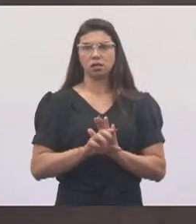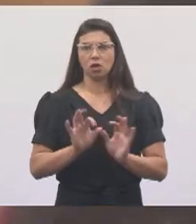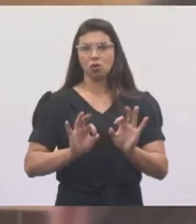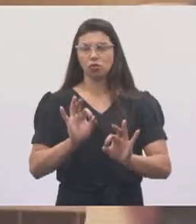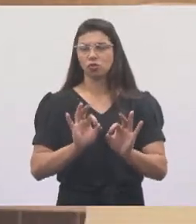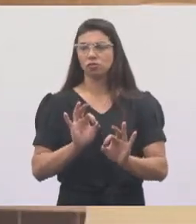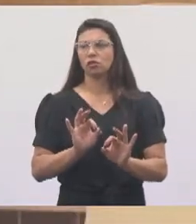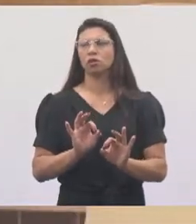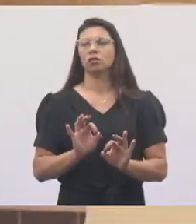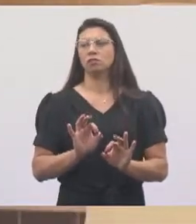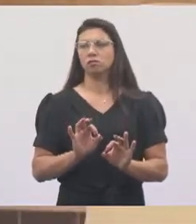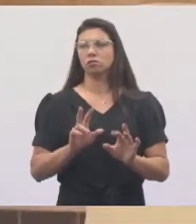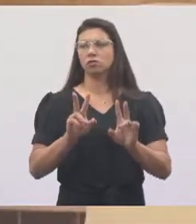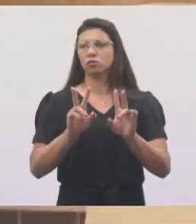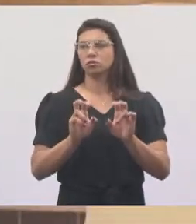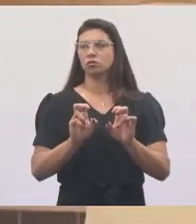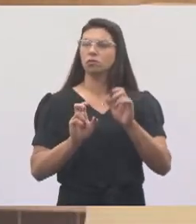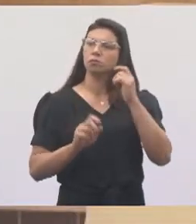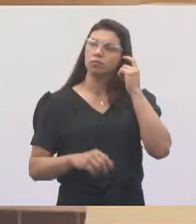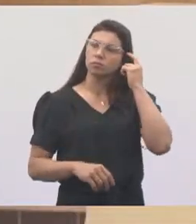pouquinho desse